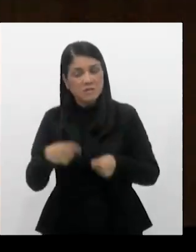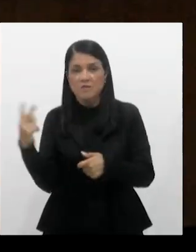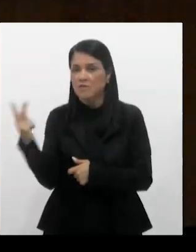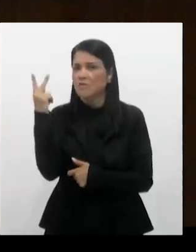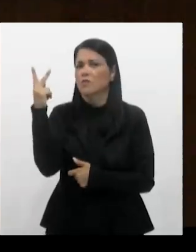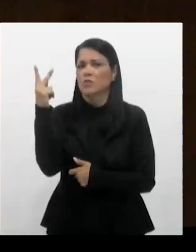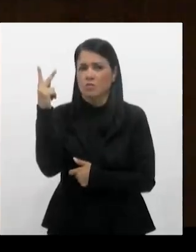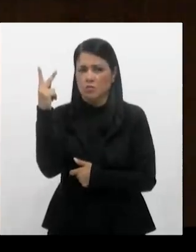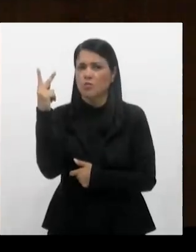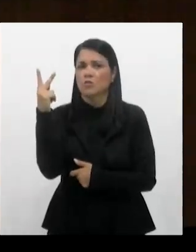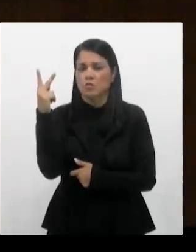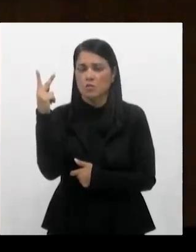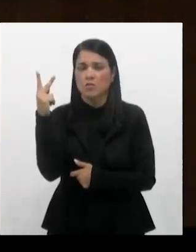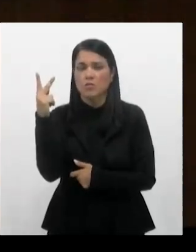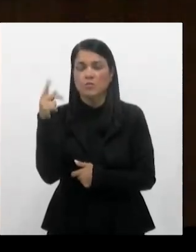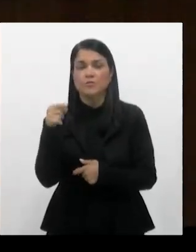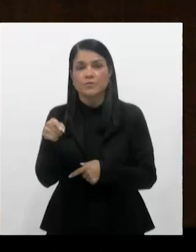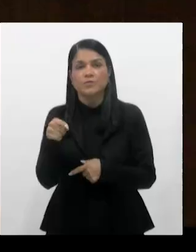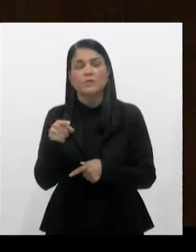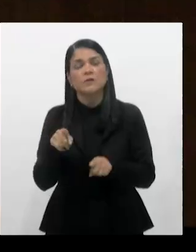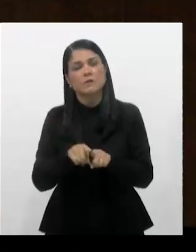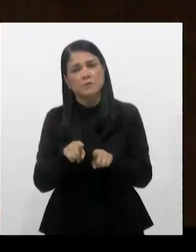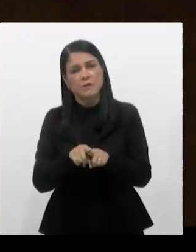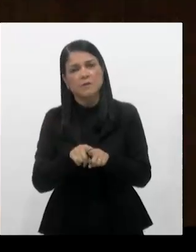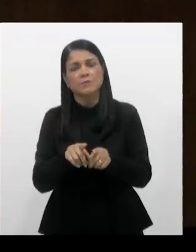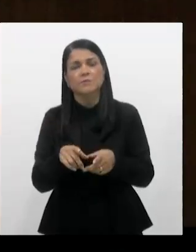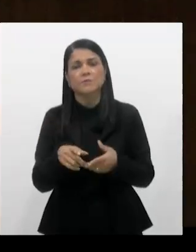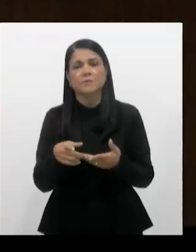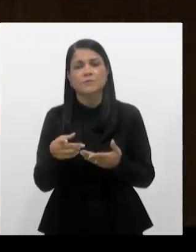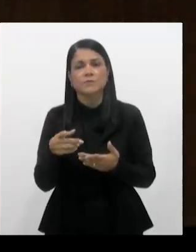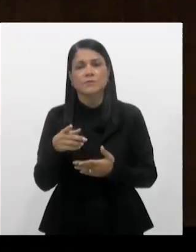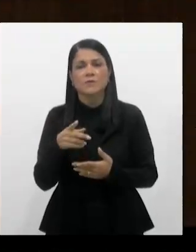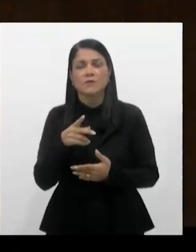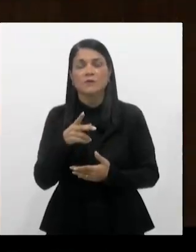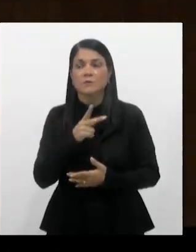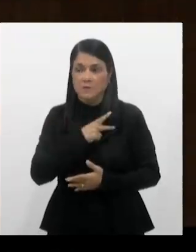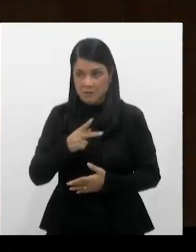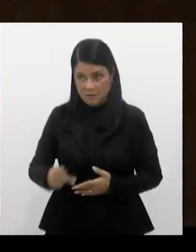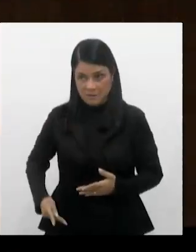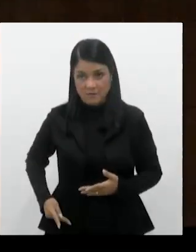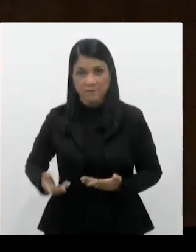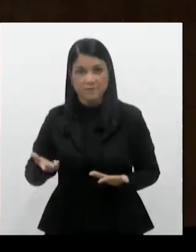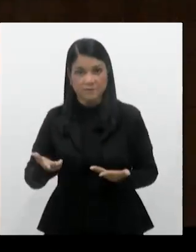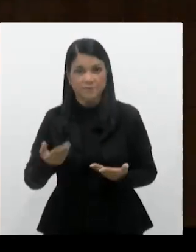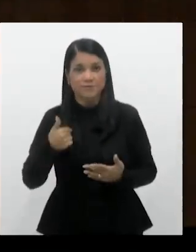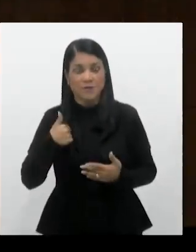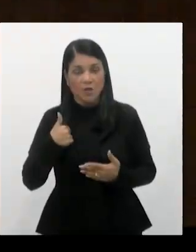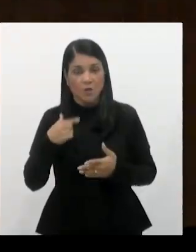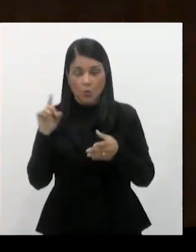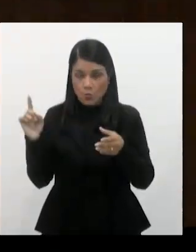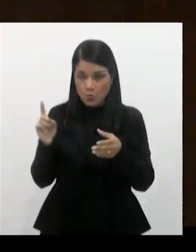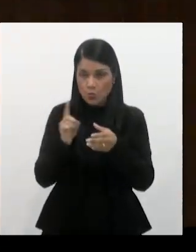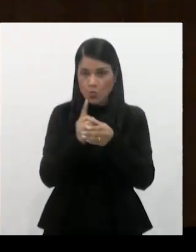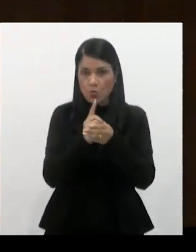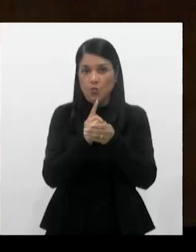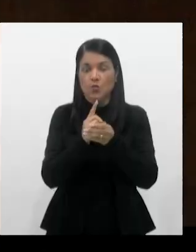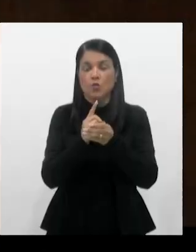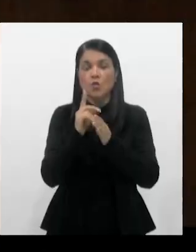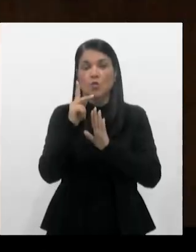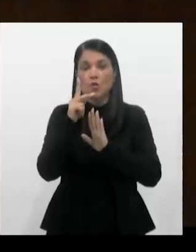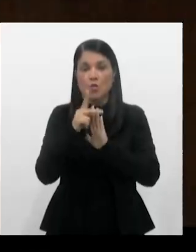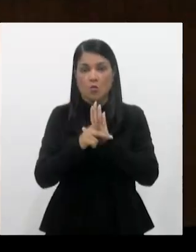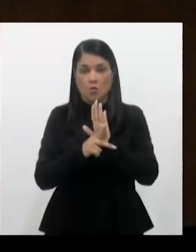valorizadas. Inclusive, presidente Delaroli, fui coautor de um projeto de